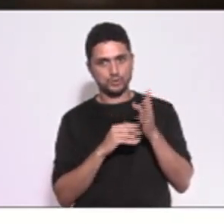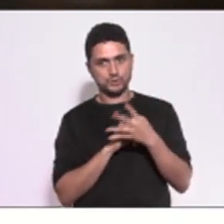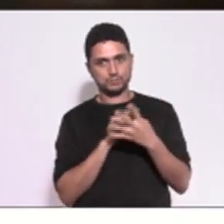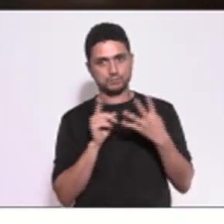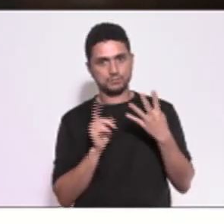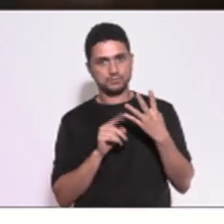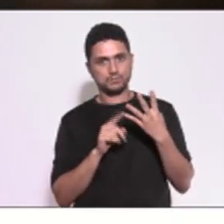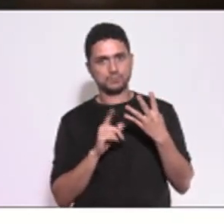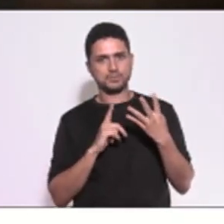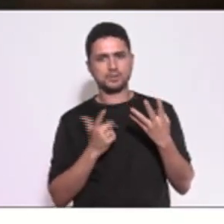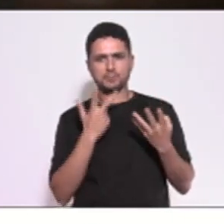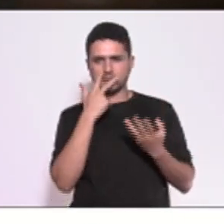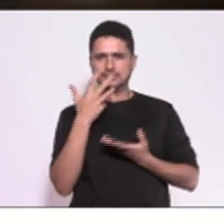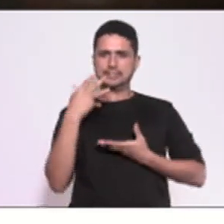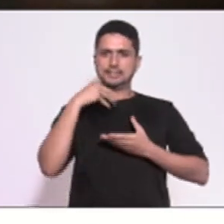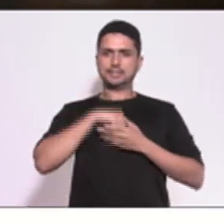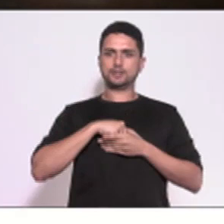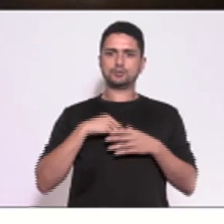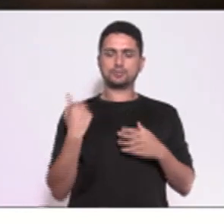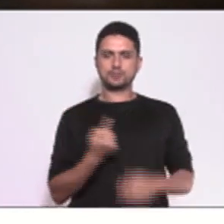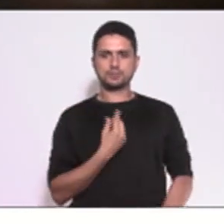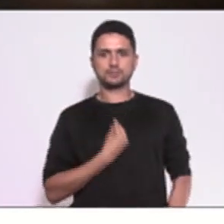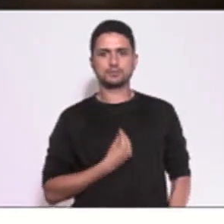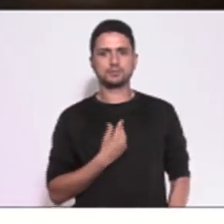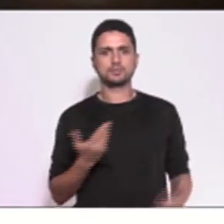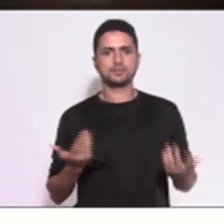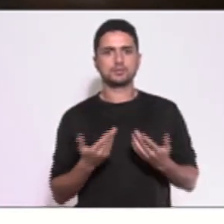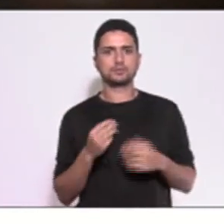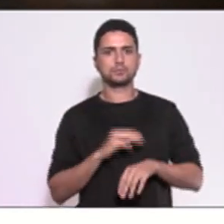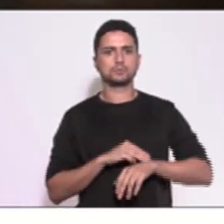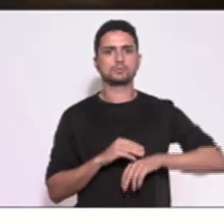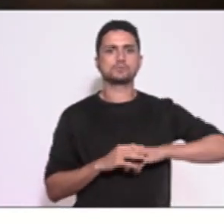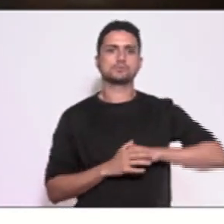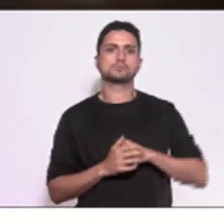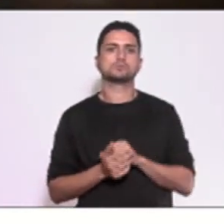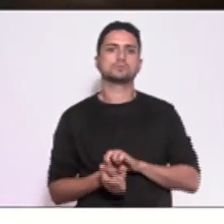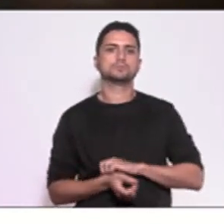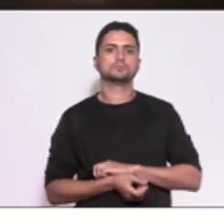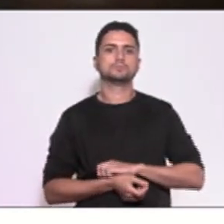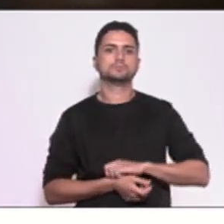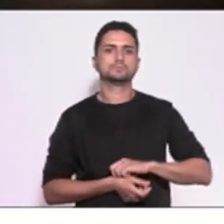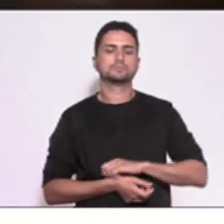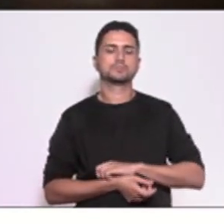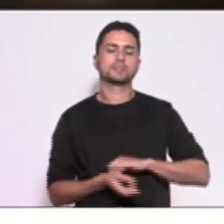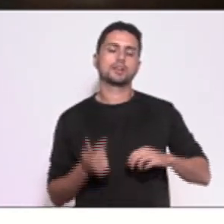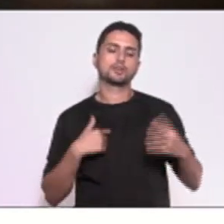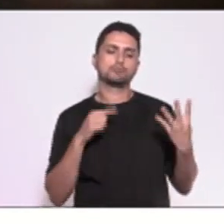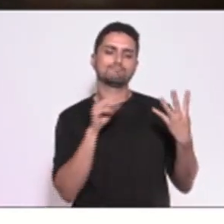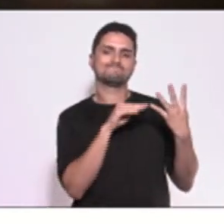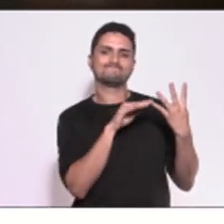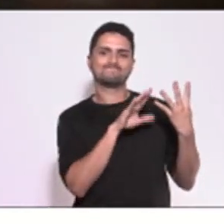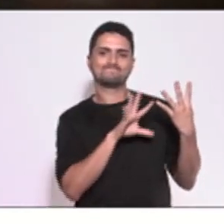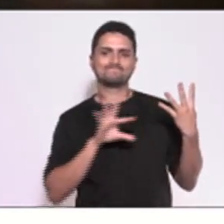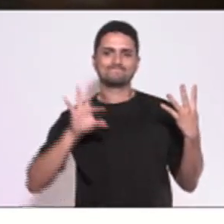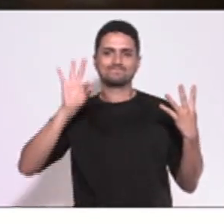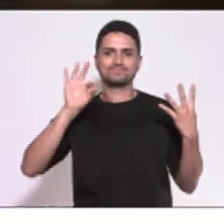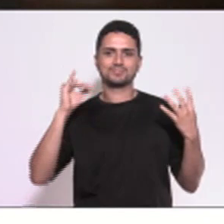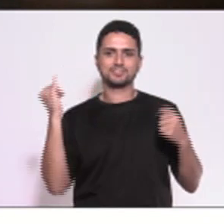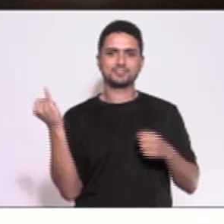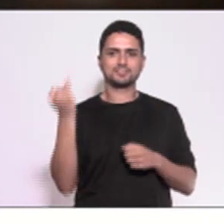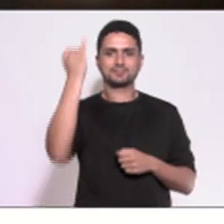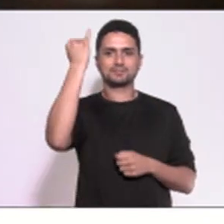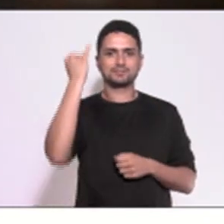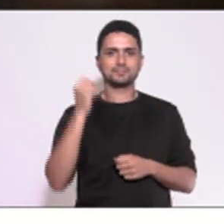cair dentro de nós nesse momento, e que eu deixei justamente para sublinhá-la no final, é a data